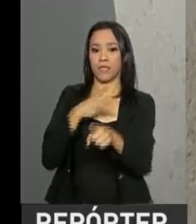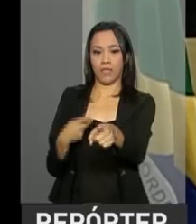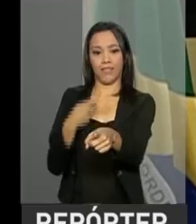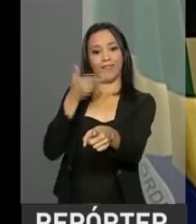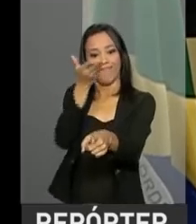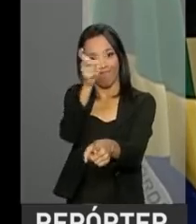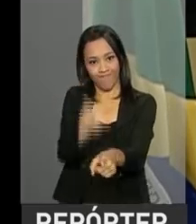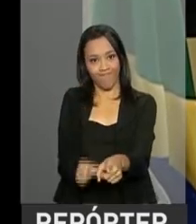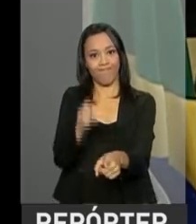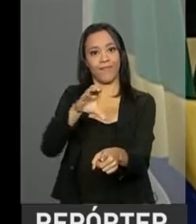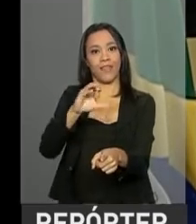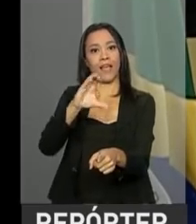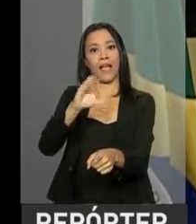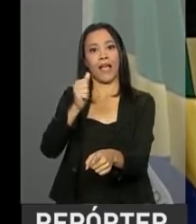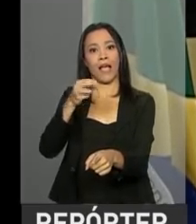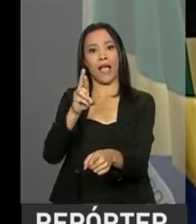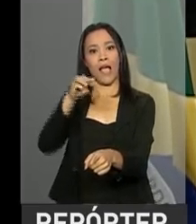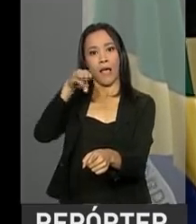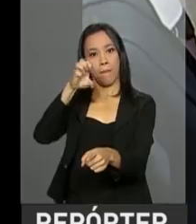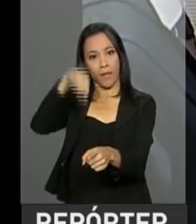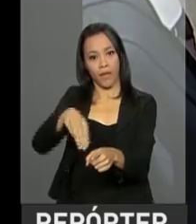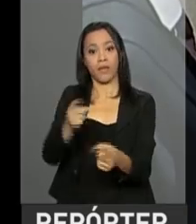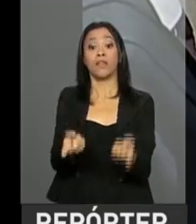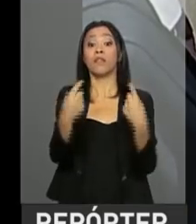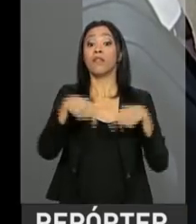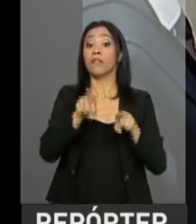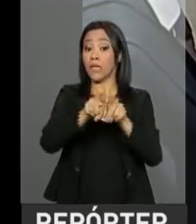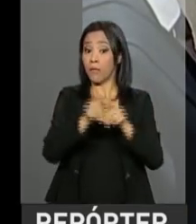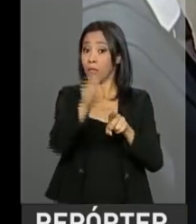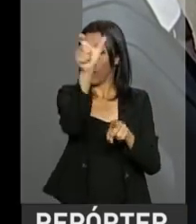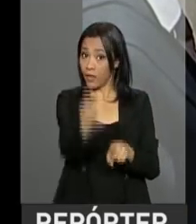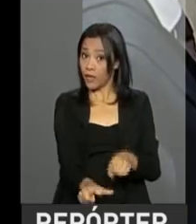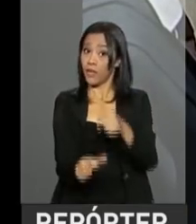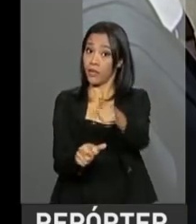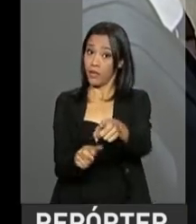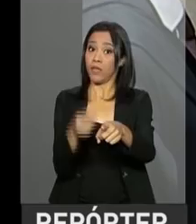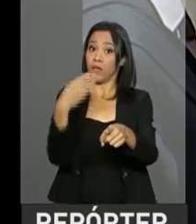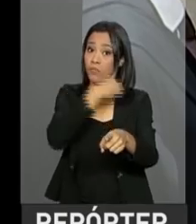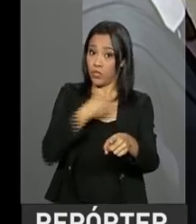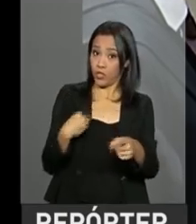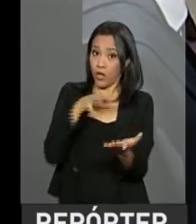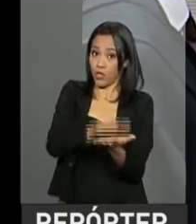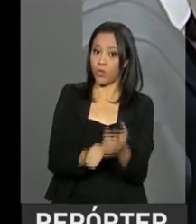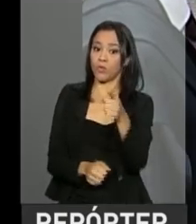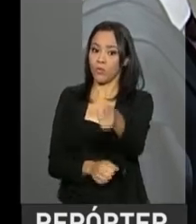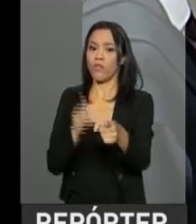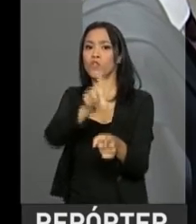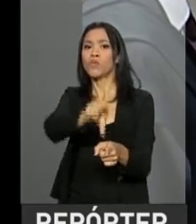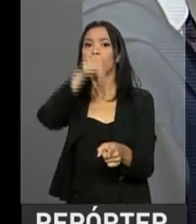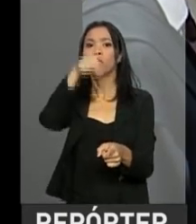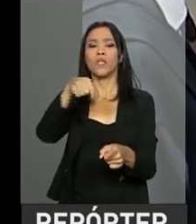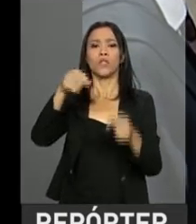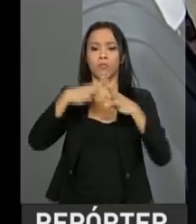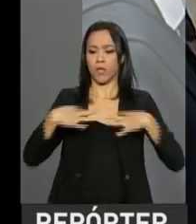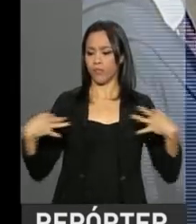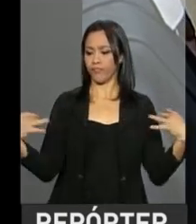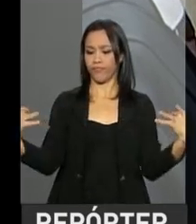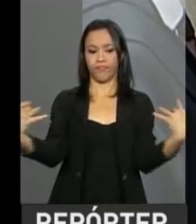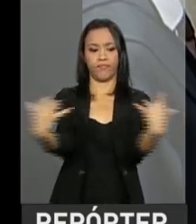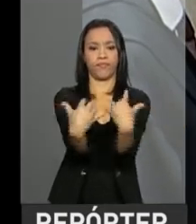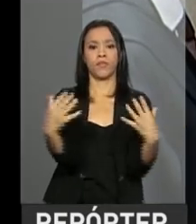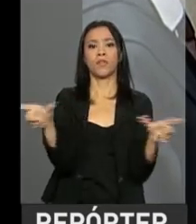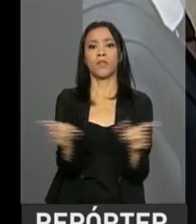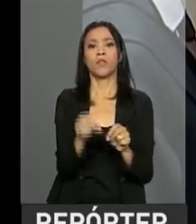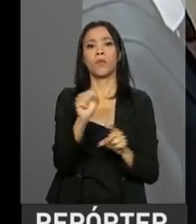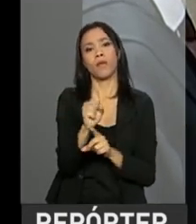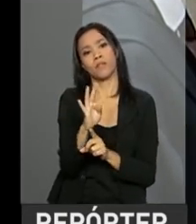Lúcia. Na vice-presidência, tomou posse o ministro Dias Toffoli. Eles foram eleitos pelo plenário do STF no último dia 10 de